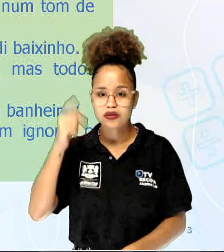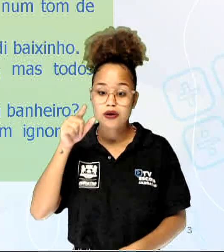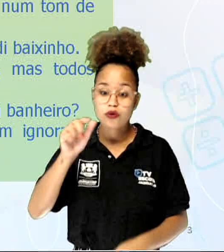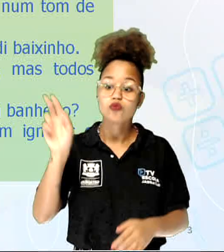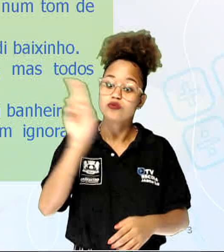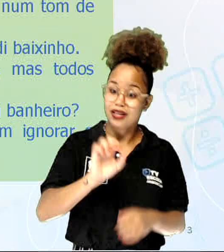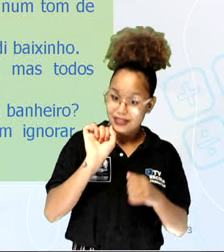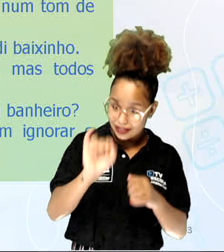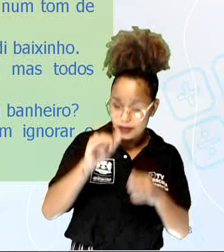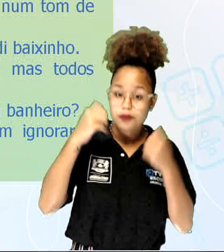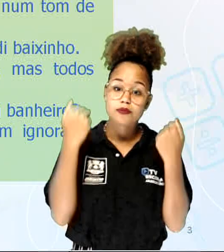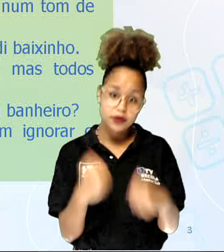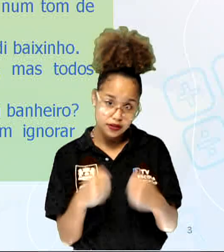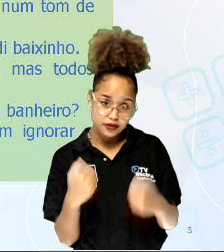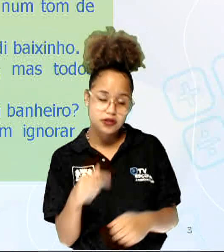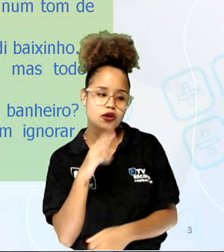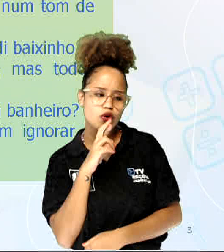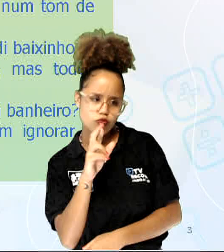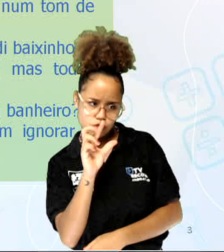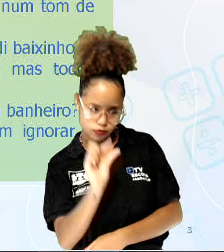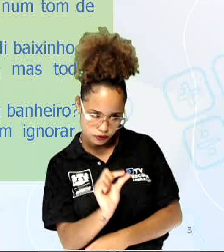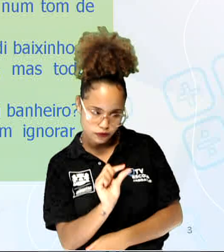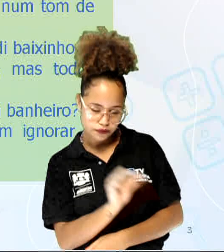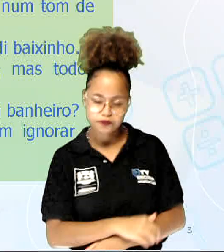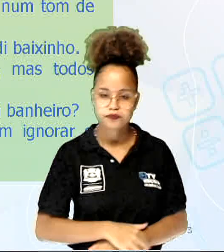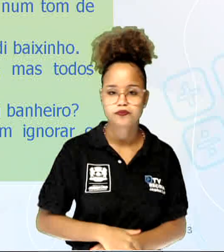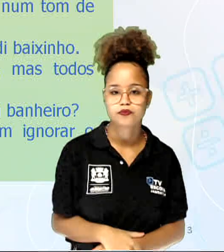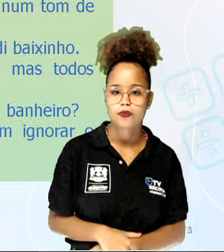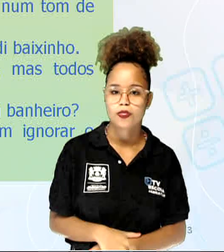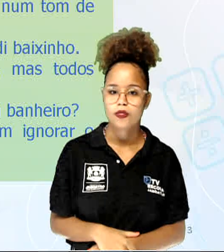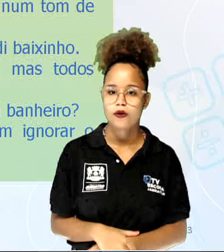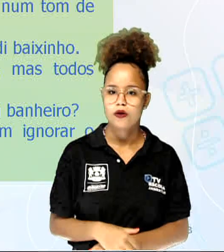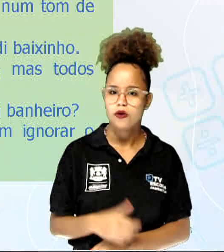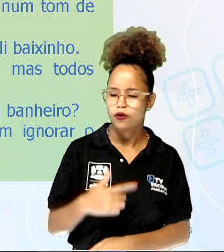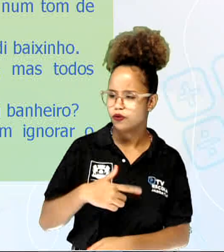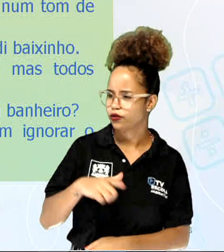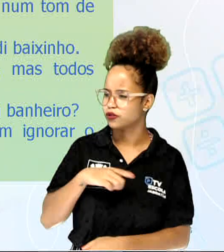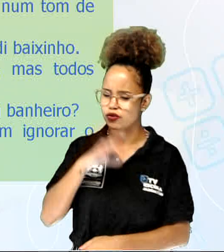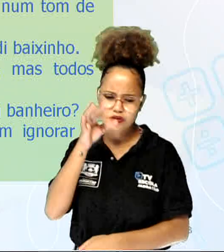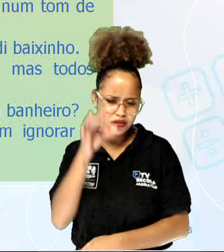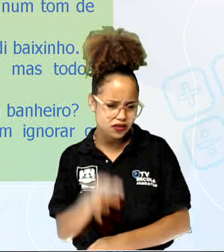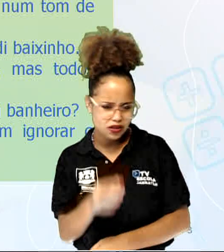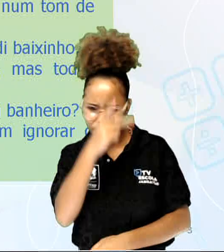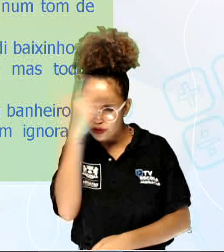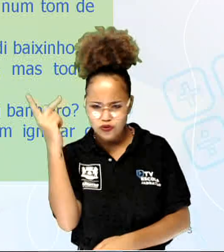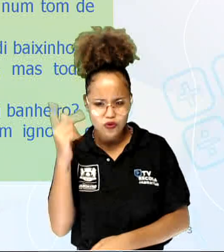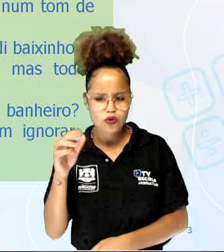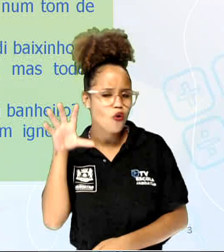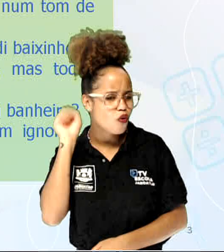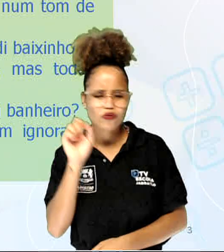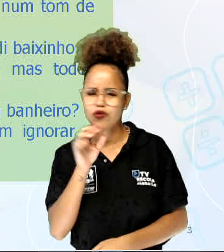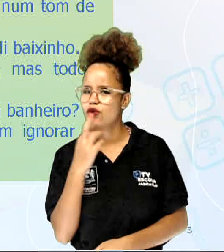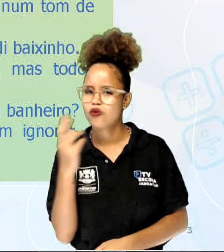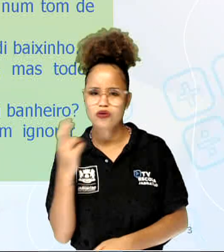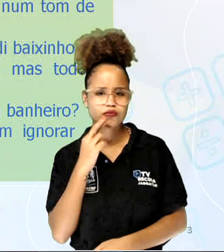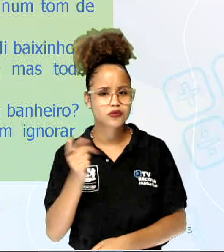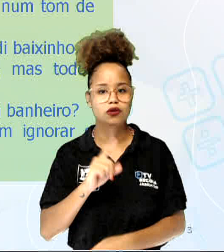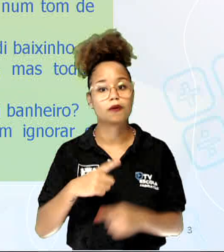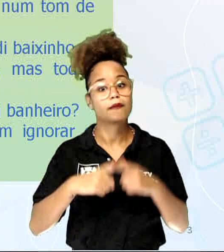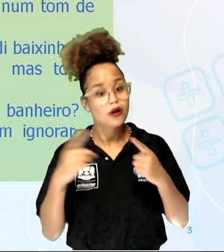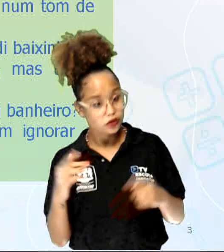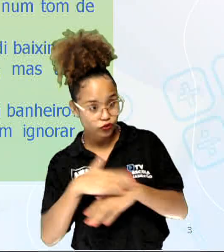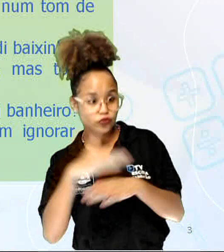caso de necessidade, respondi baixinho. Tenho certeza que ninguém ouviu minha resposta, mas todos adivinharam